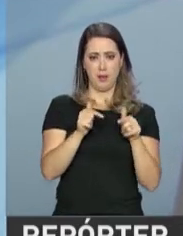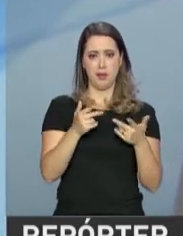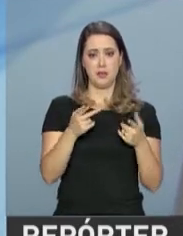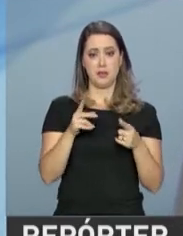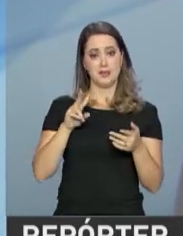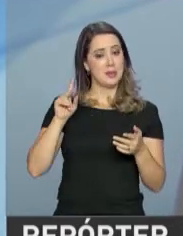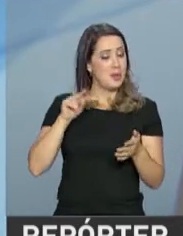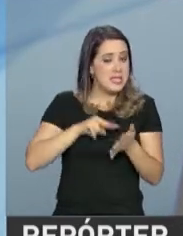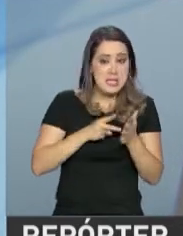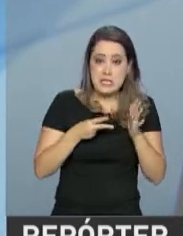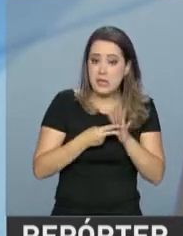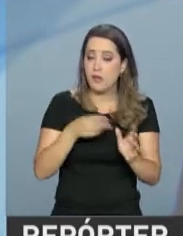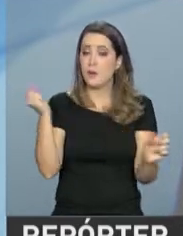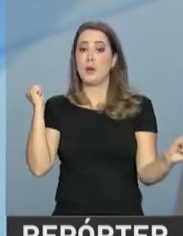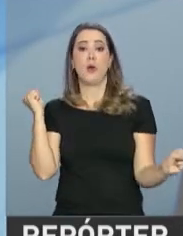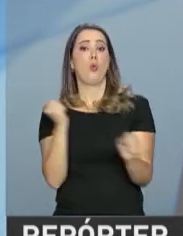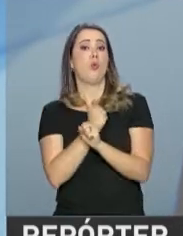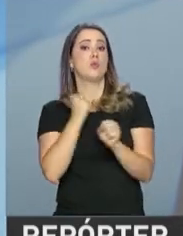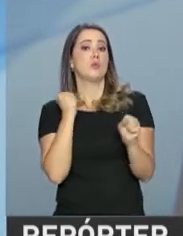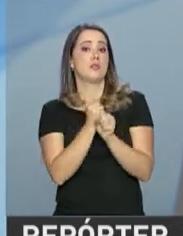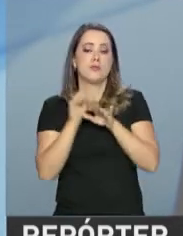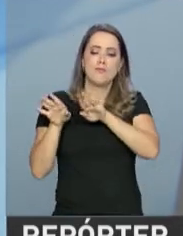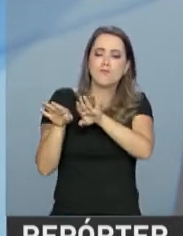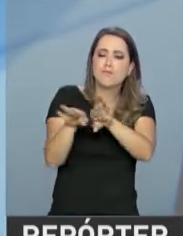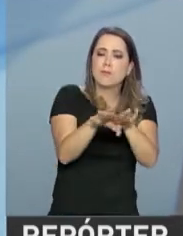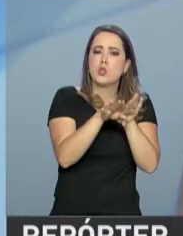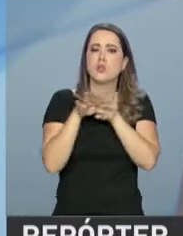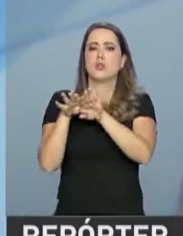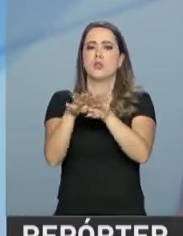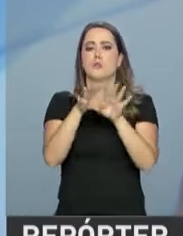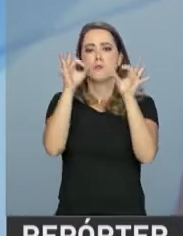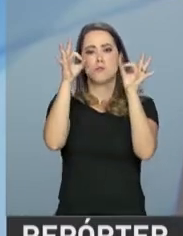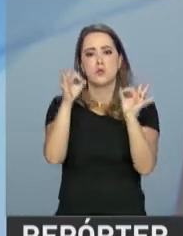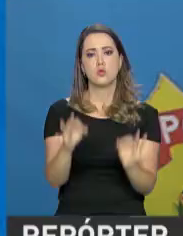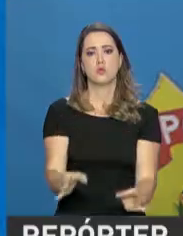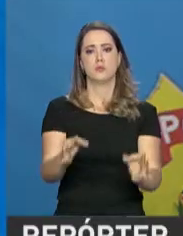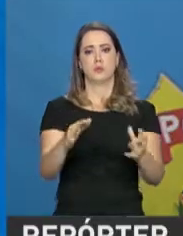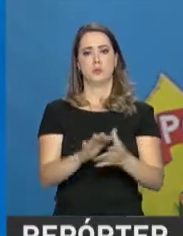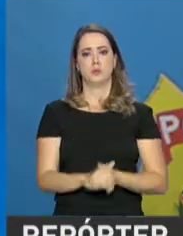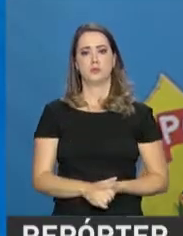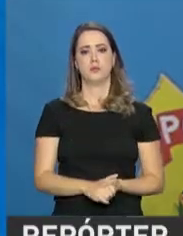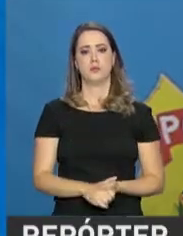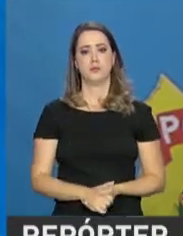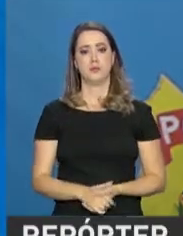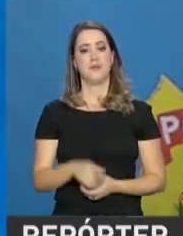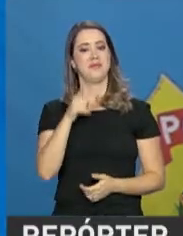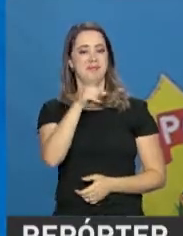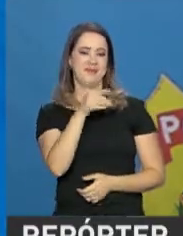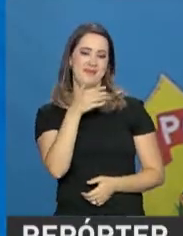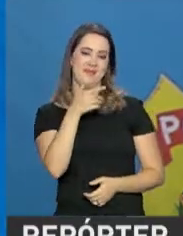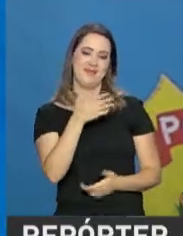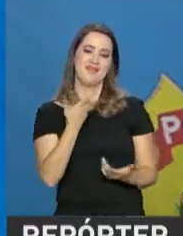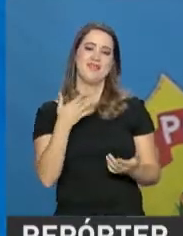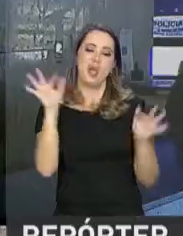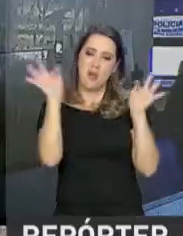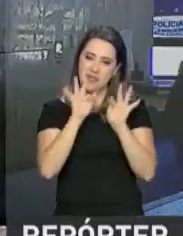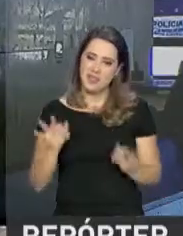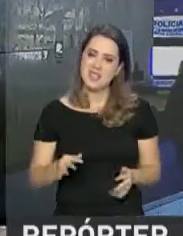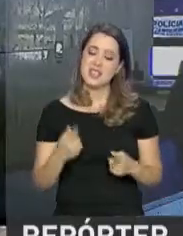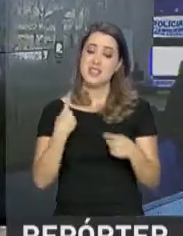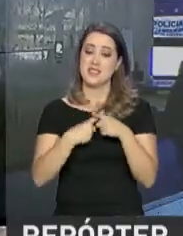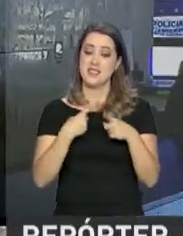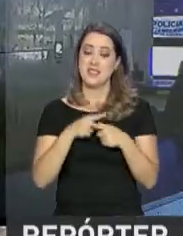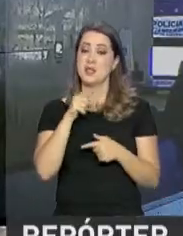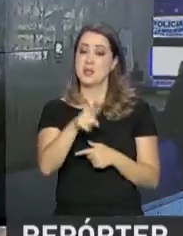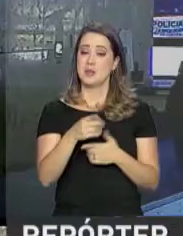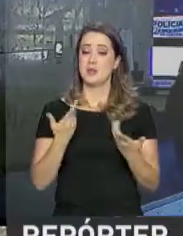Ele representa a construção de uma democracia com justiça social. O estagiário Marcos comemorou a medida. Para ele,